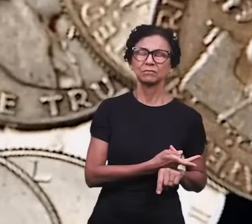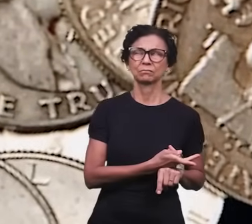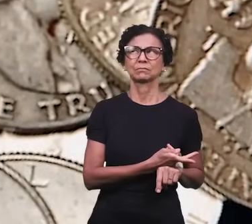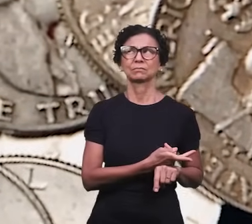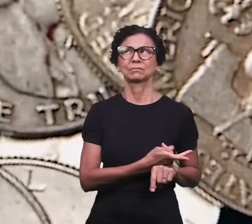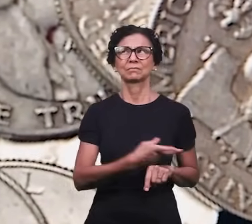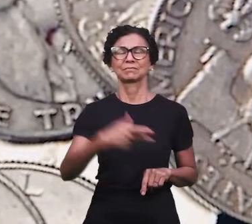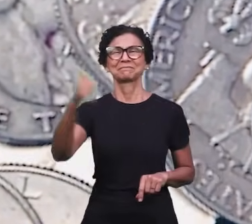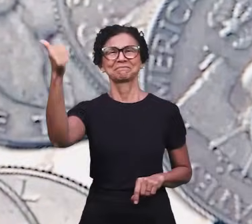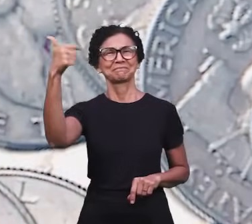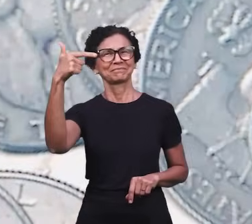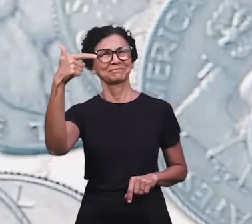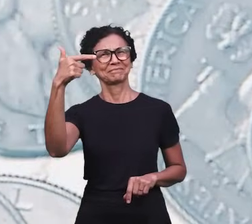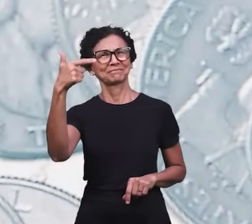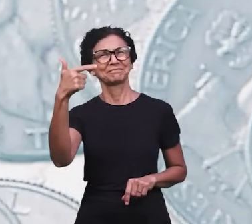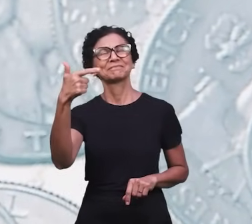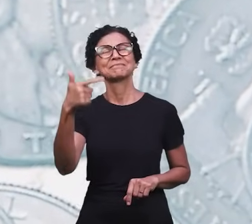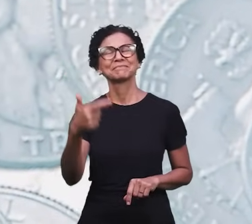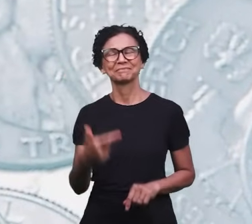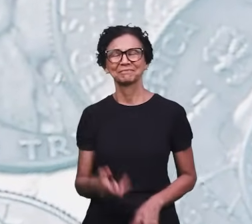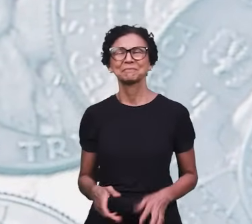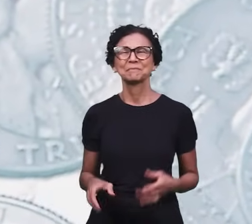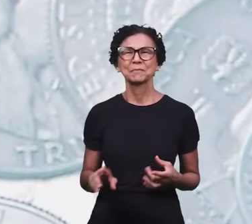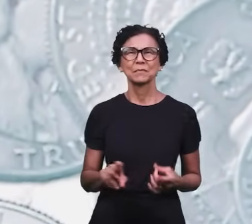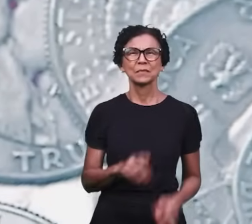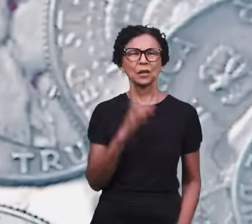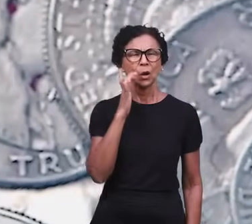Não se compara a